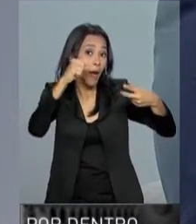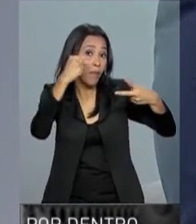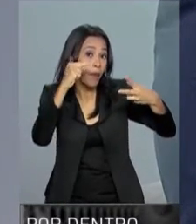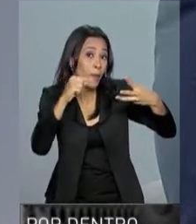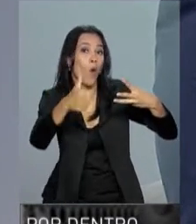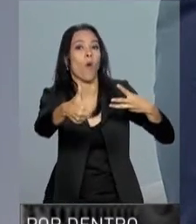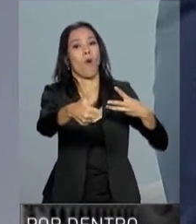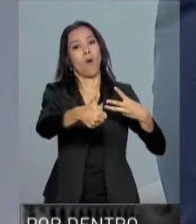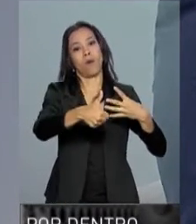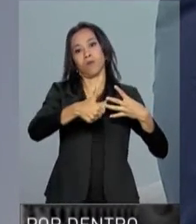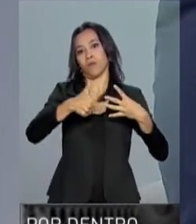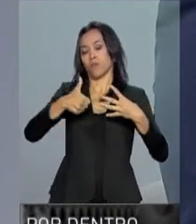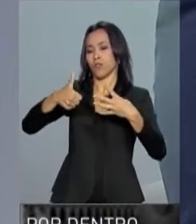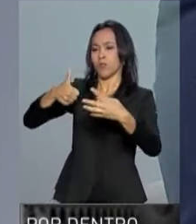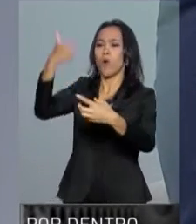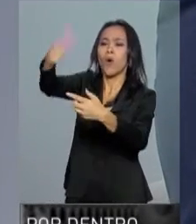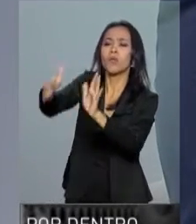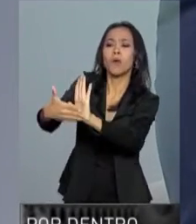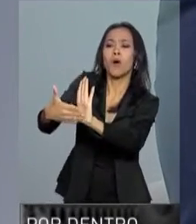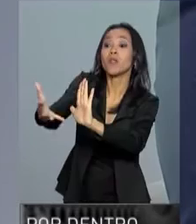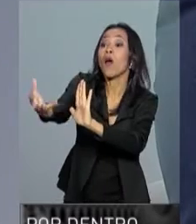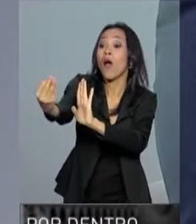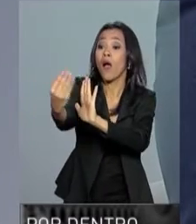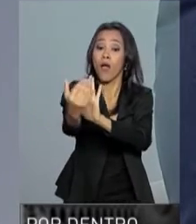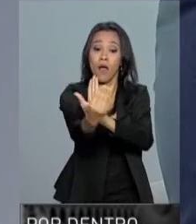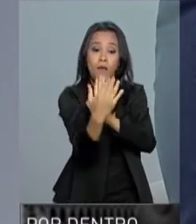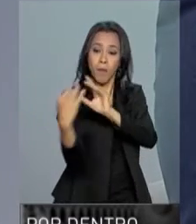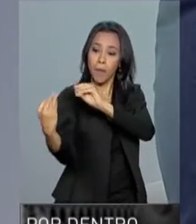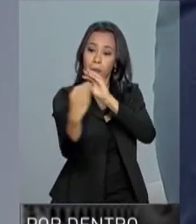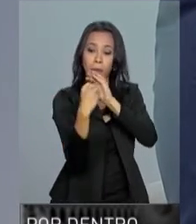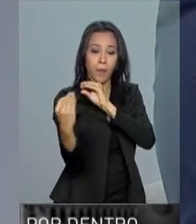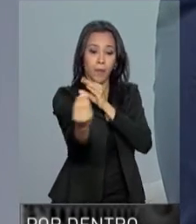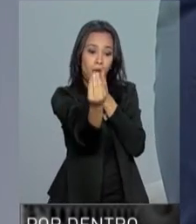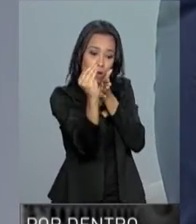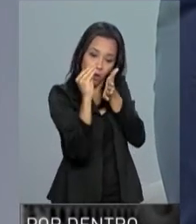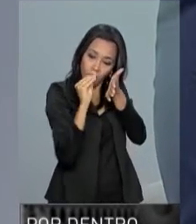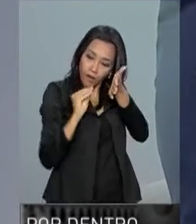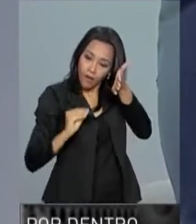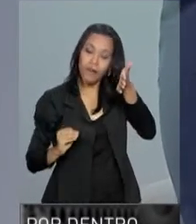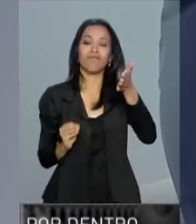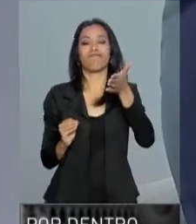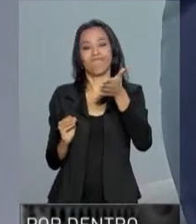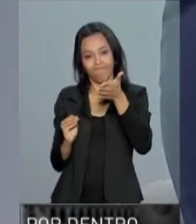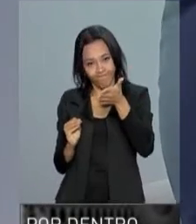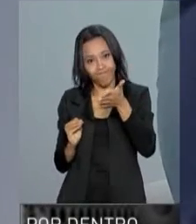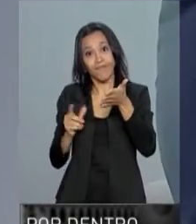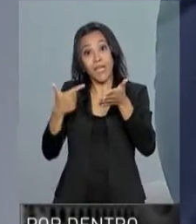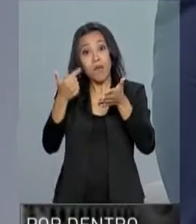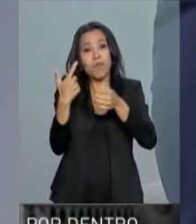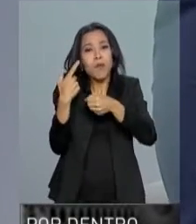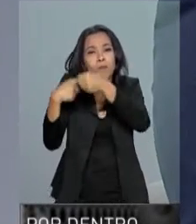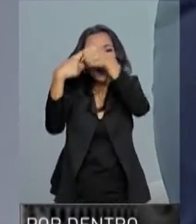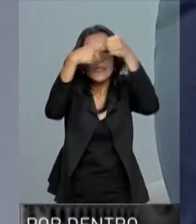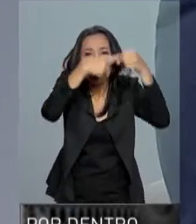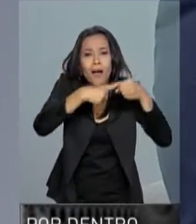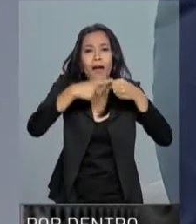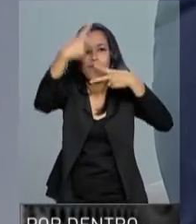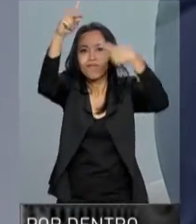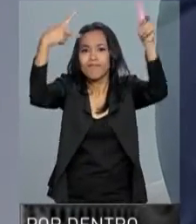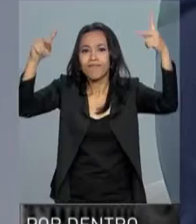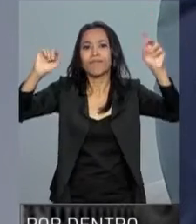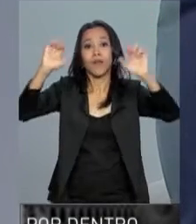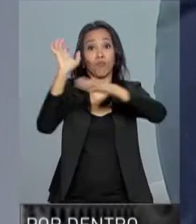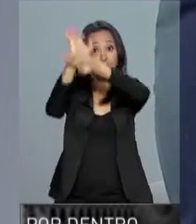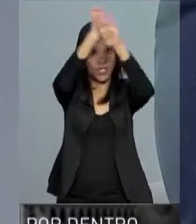mas ali propondo dialogando para que nós pudéssemos propor da Municipal políticas para o